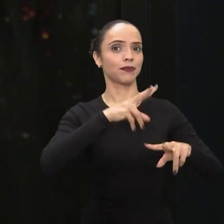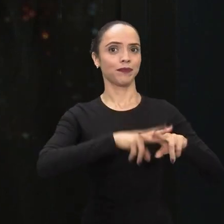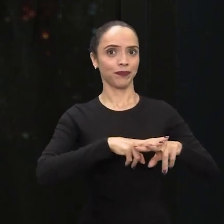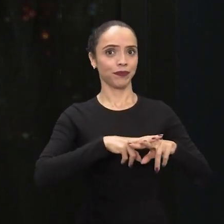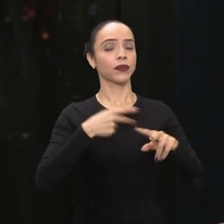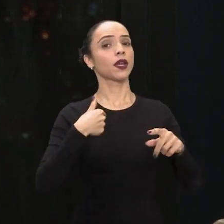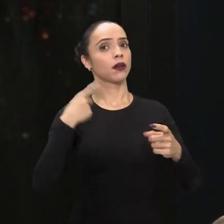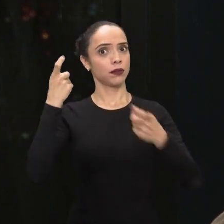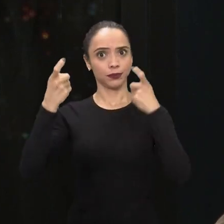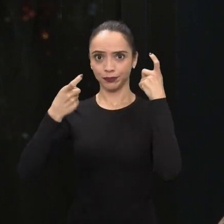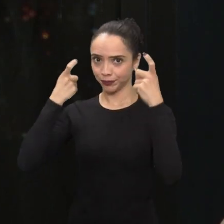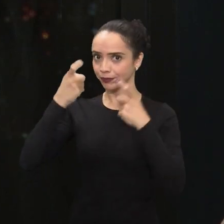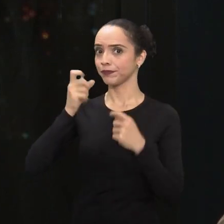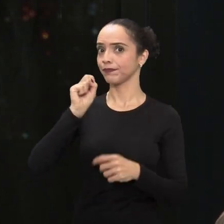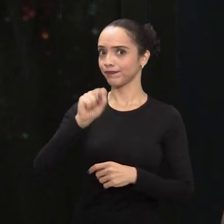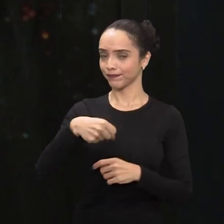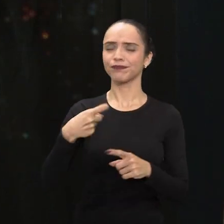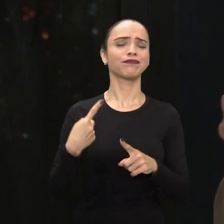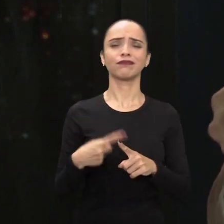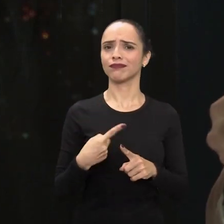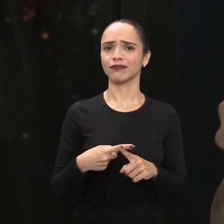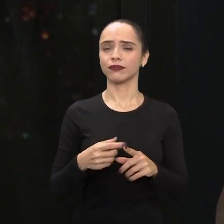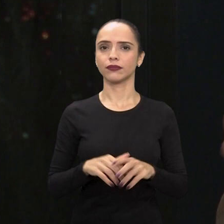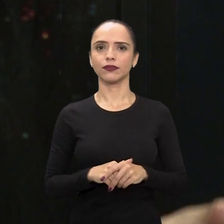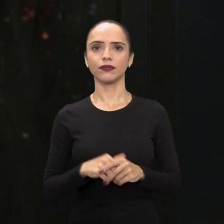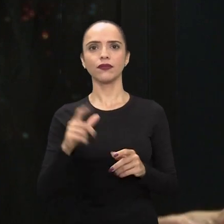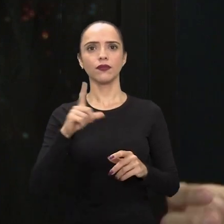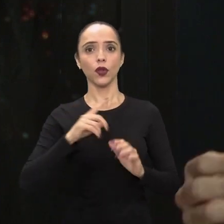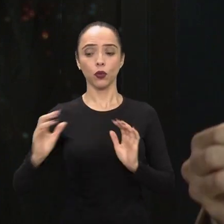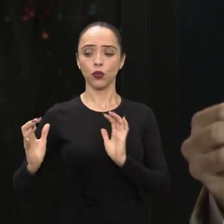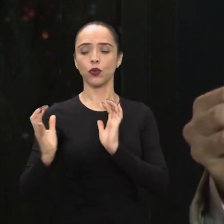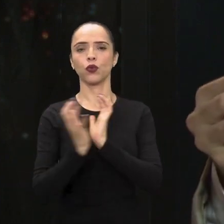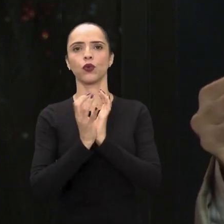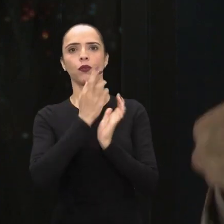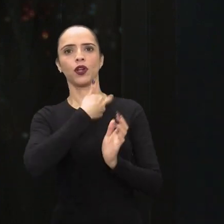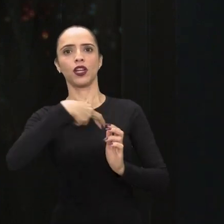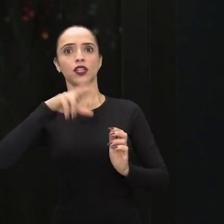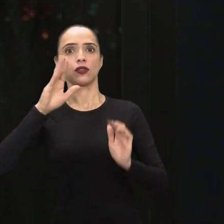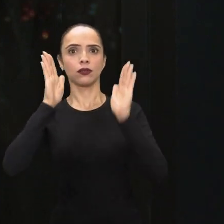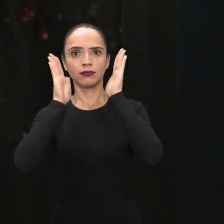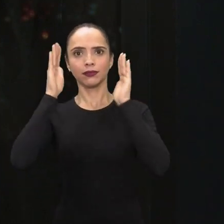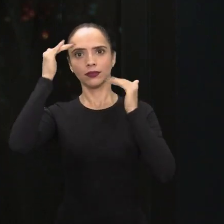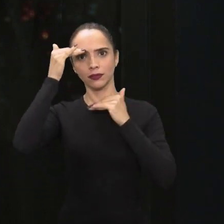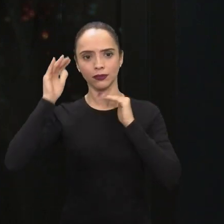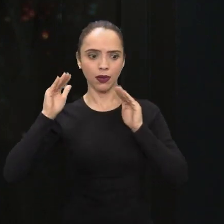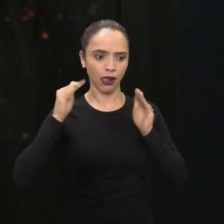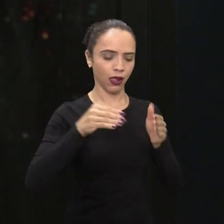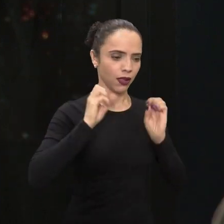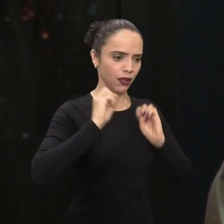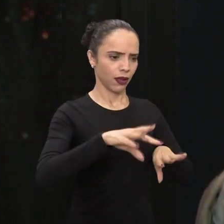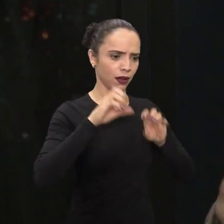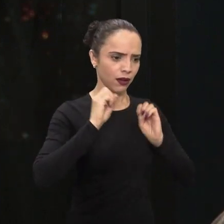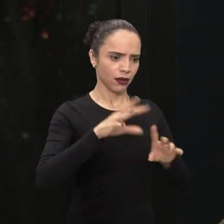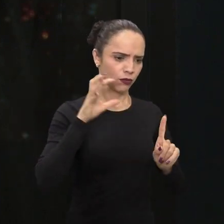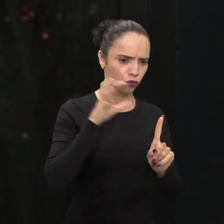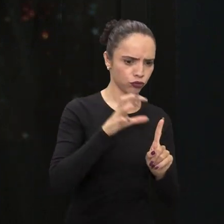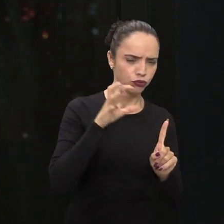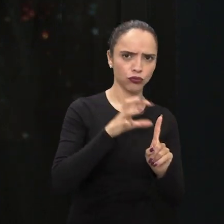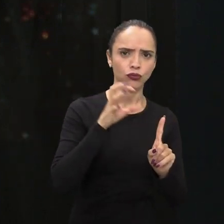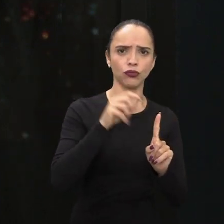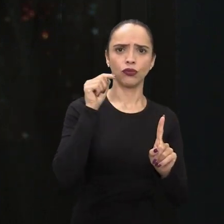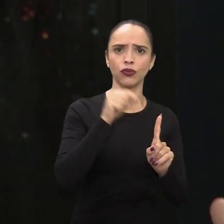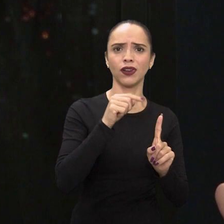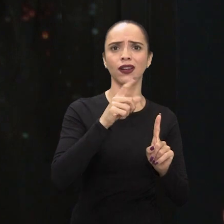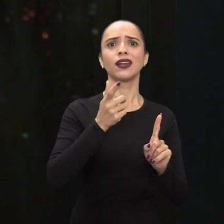preocupa quer dizer muitas vezes uma única Matriz religiosa uma única visão religiosa que tem uma abertura Hoje atualmente